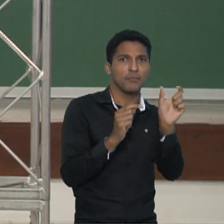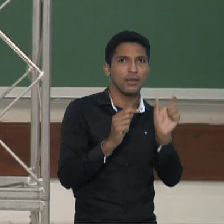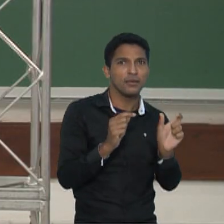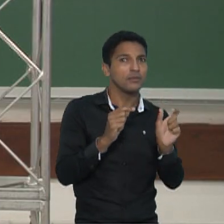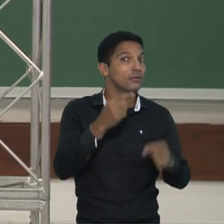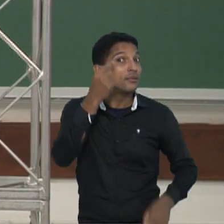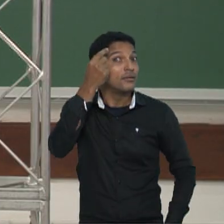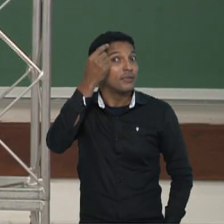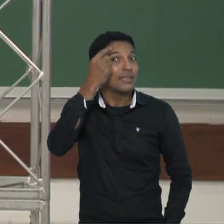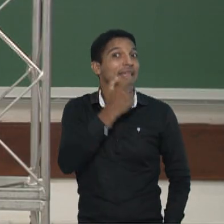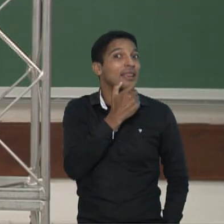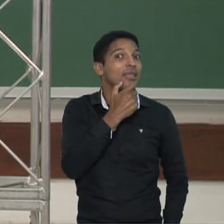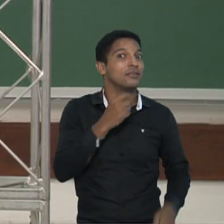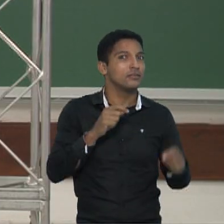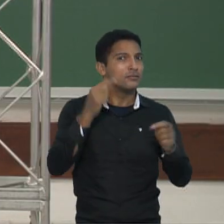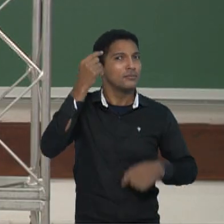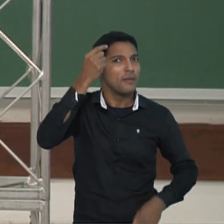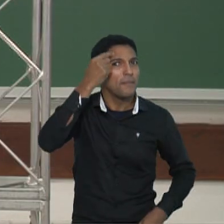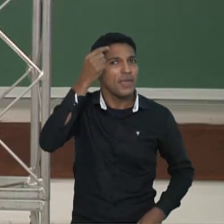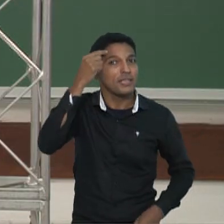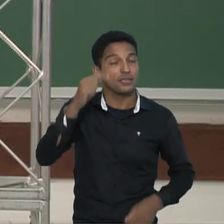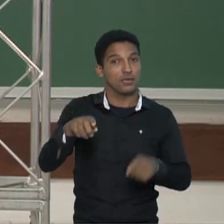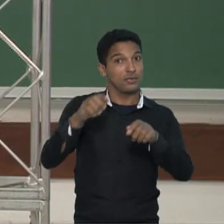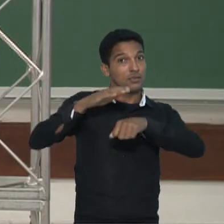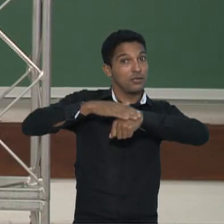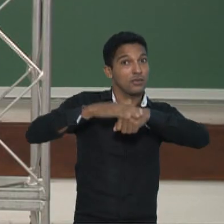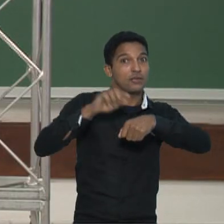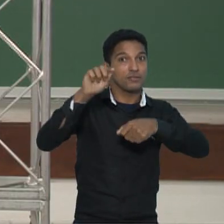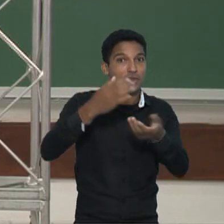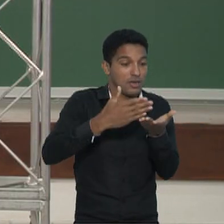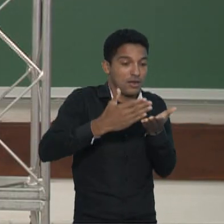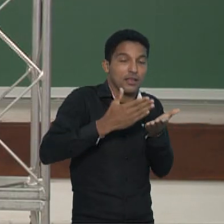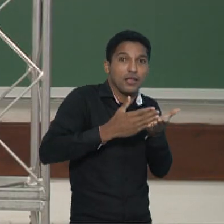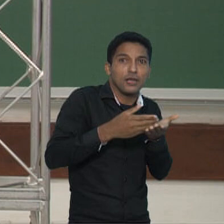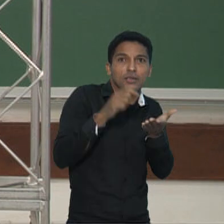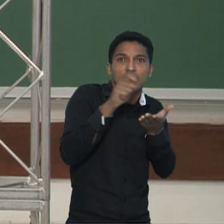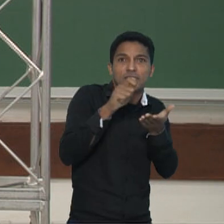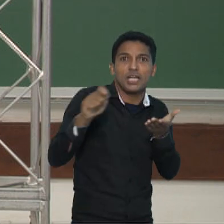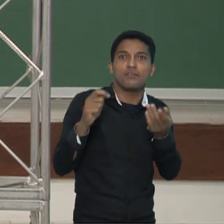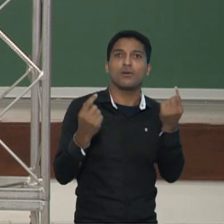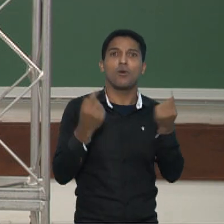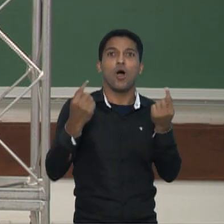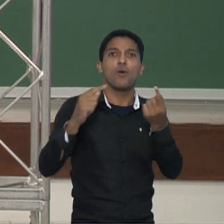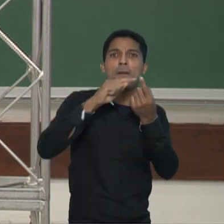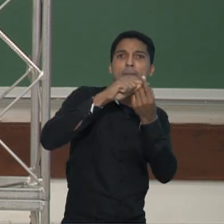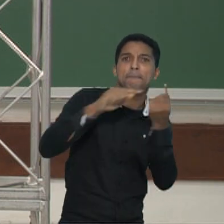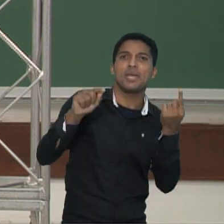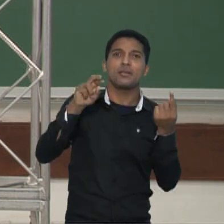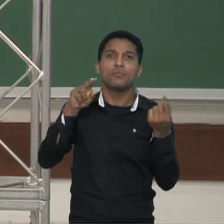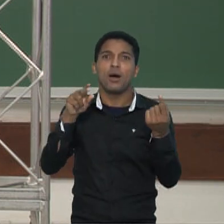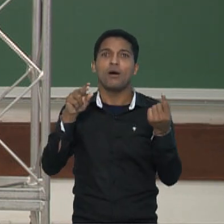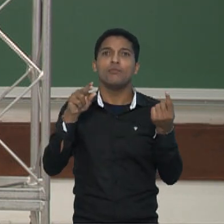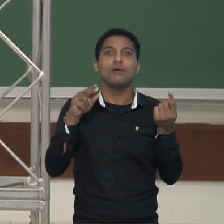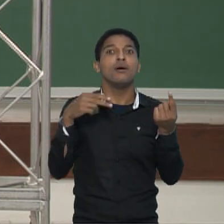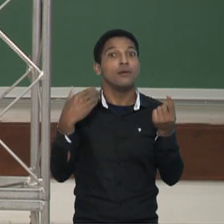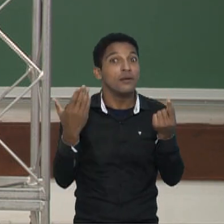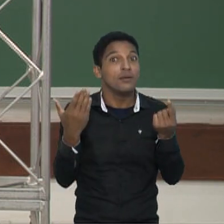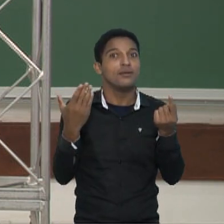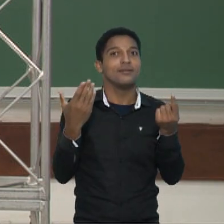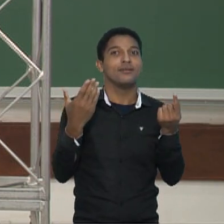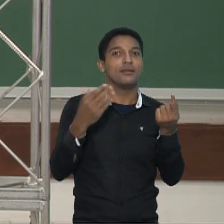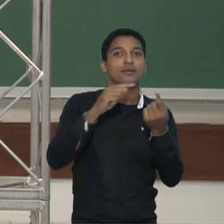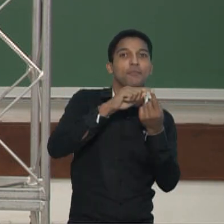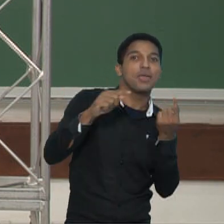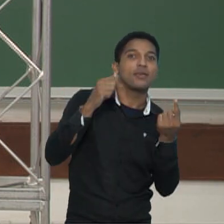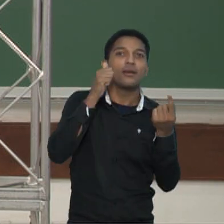e fale ou escreva aí no seu caderninho, coloca ali, pinta bem bonitinho, deixa no